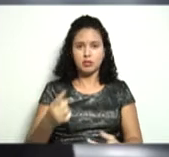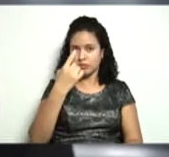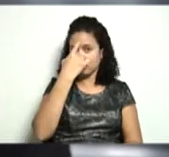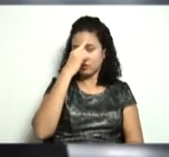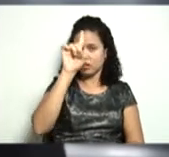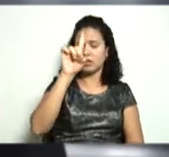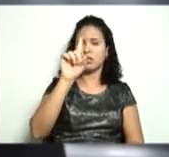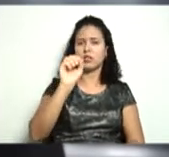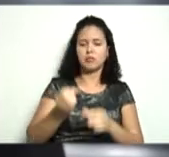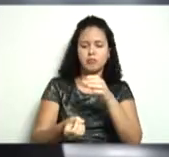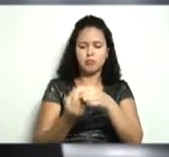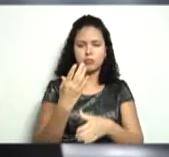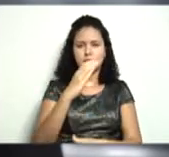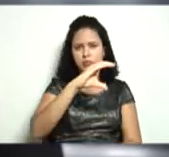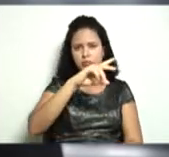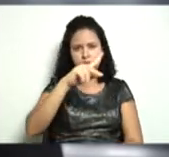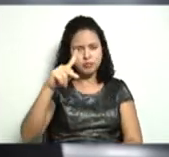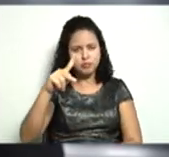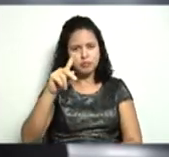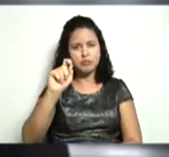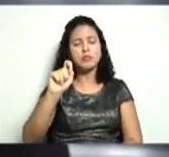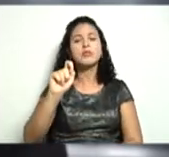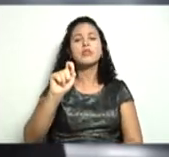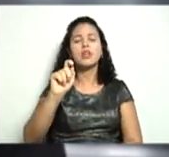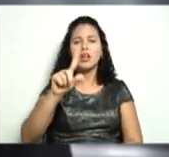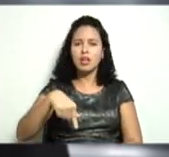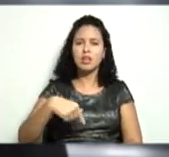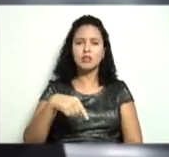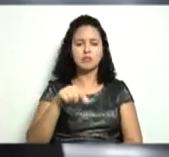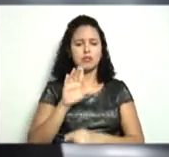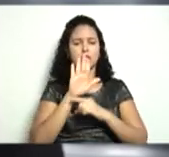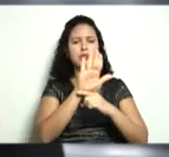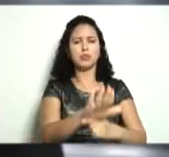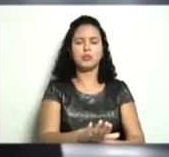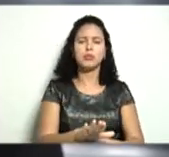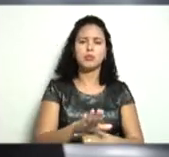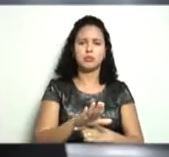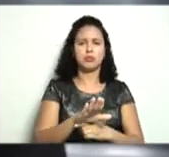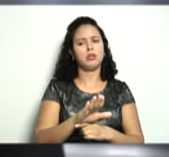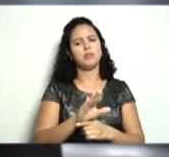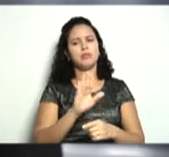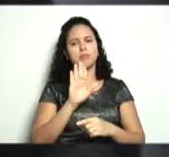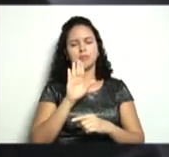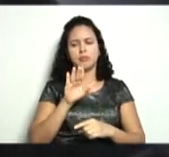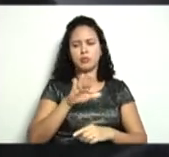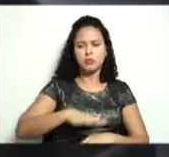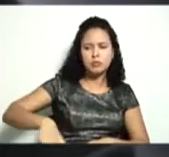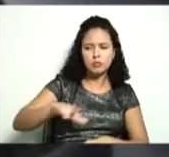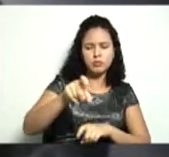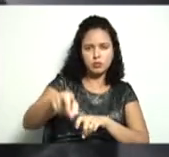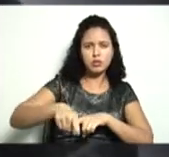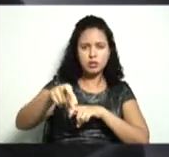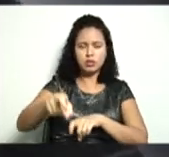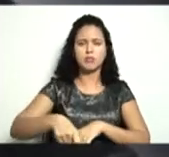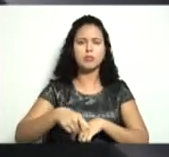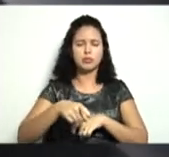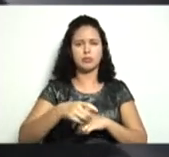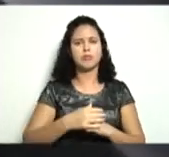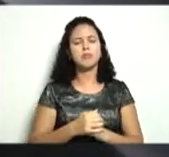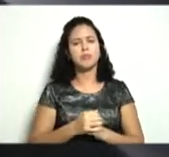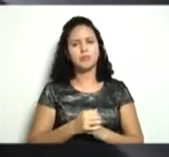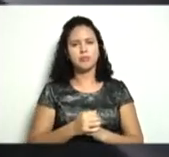se fundou a cooperativa Sertaja e ela que proporcionou esses investimentos para nós aqui do campo. Ganhamos 10 anos para